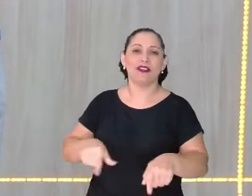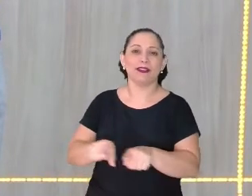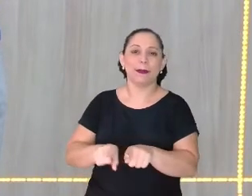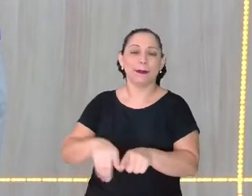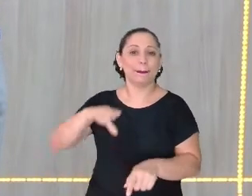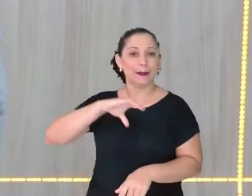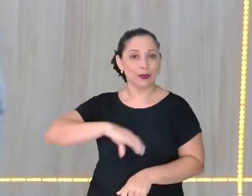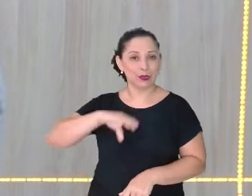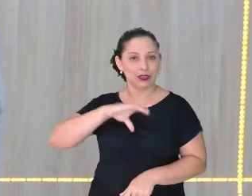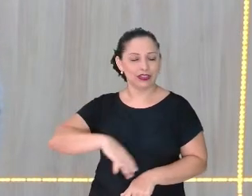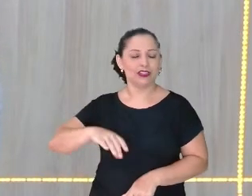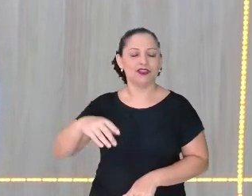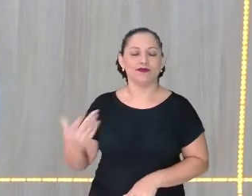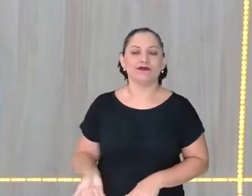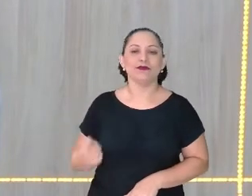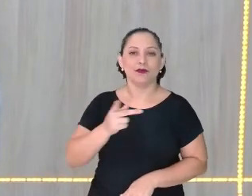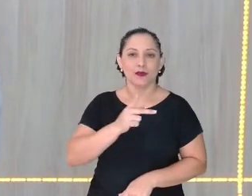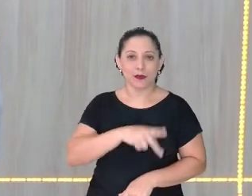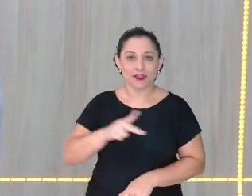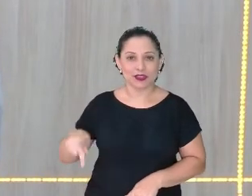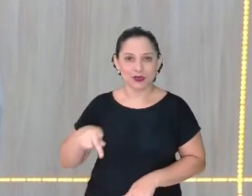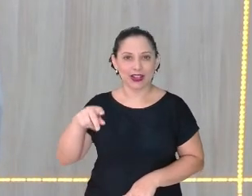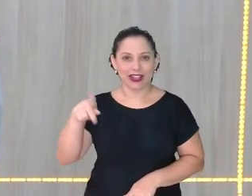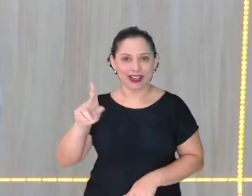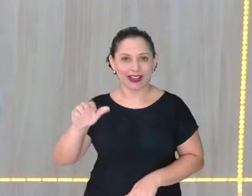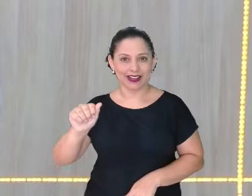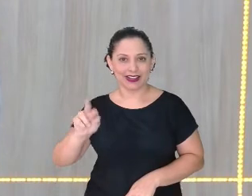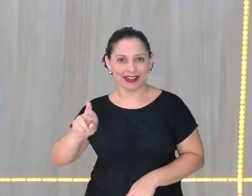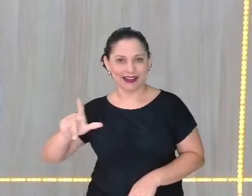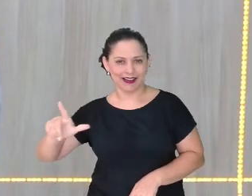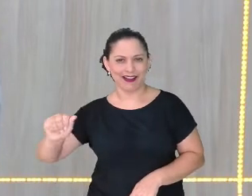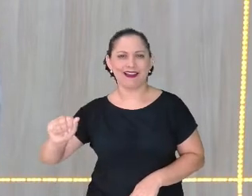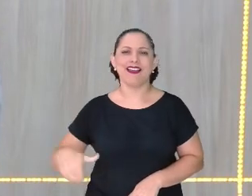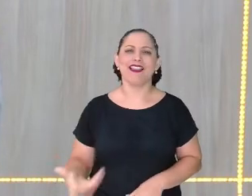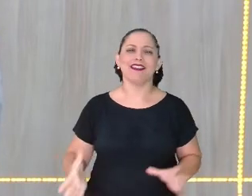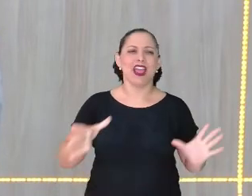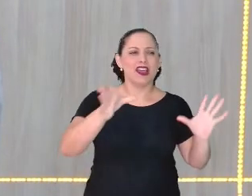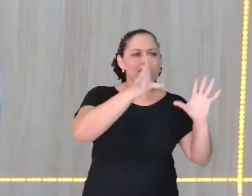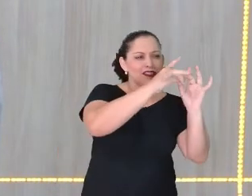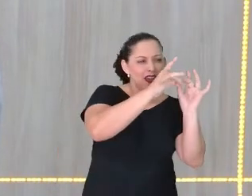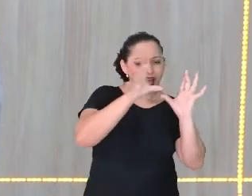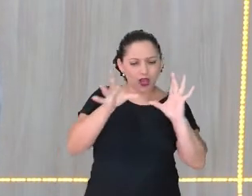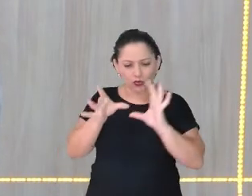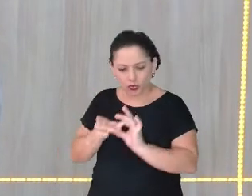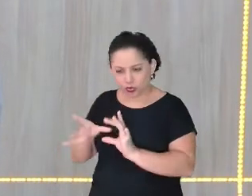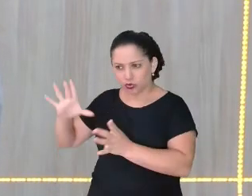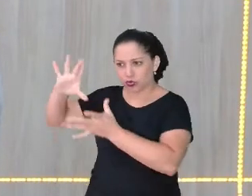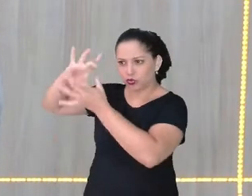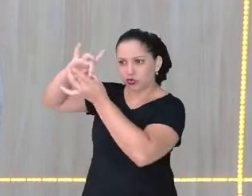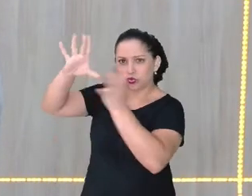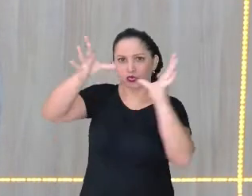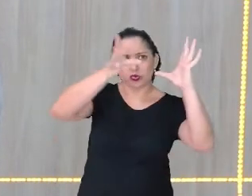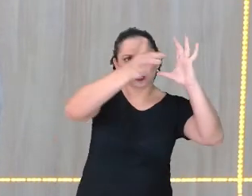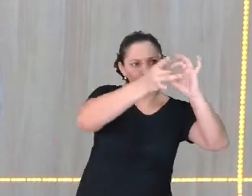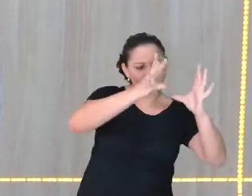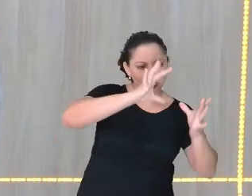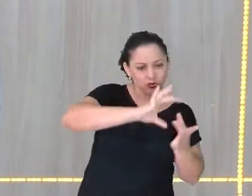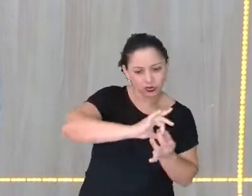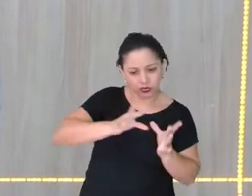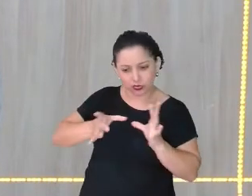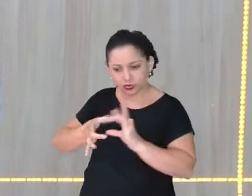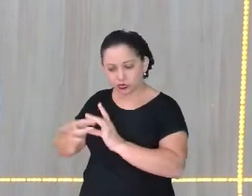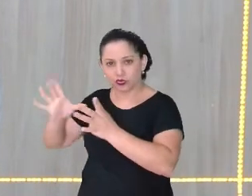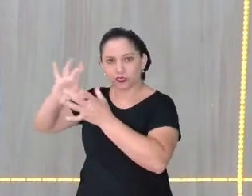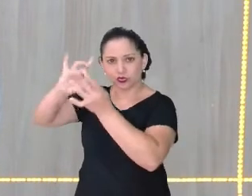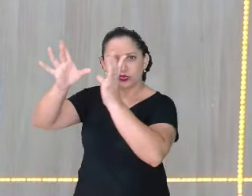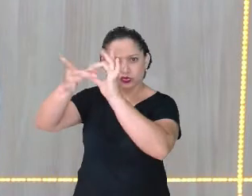eu acho que a professora Carla, não foi? Eu falo já da senhora, calma. Né? E falaram sobre coesão, né? Sobre as